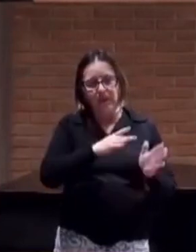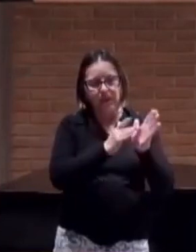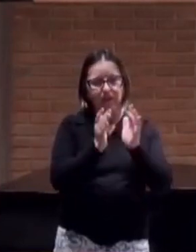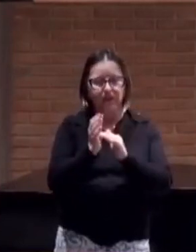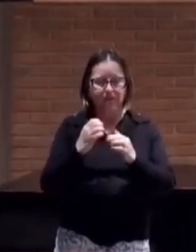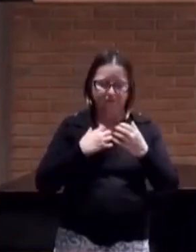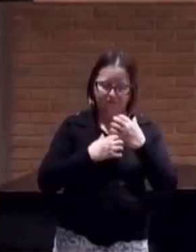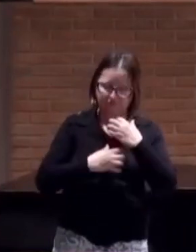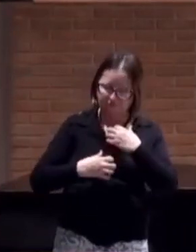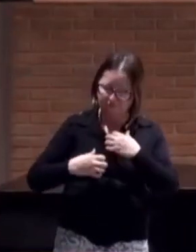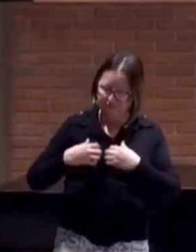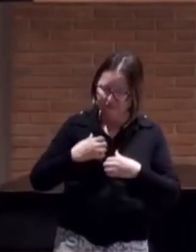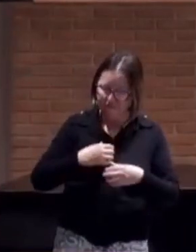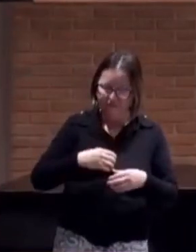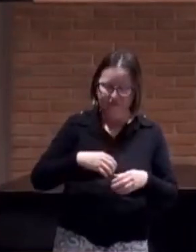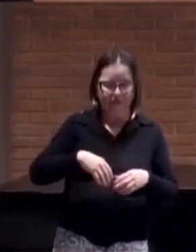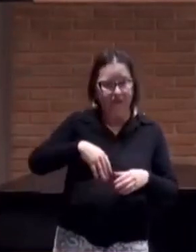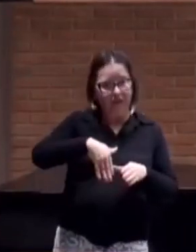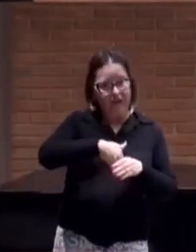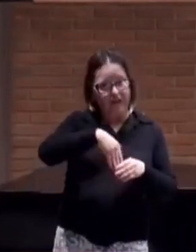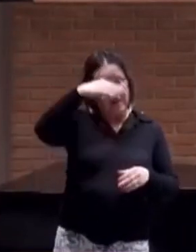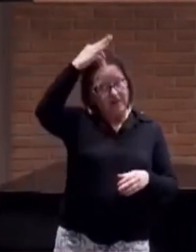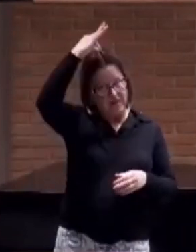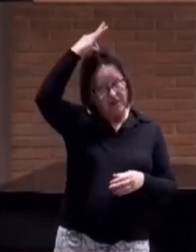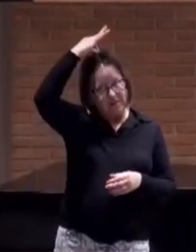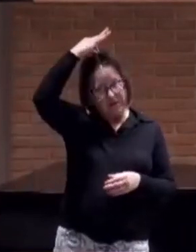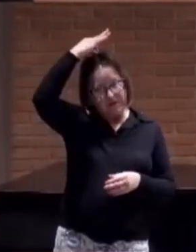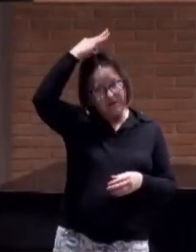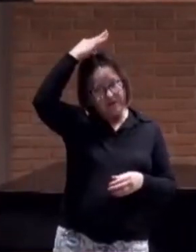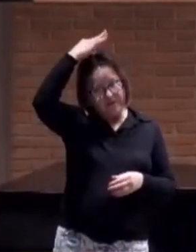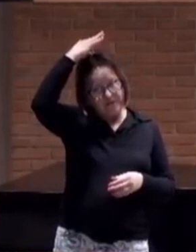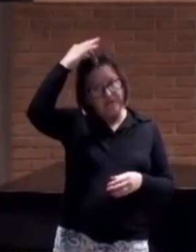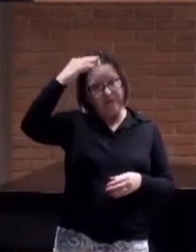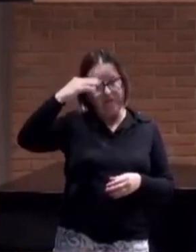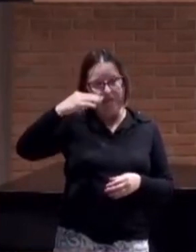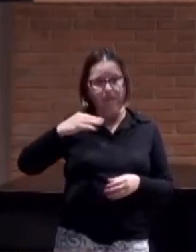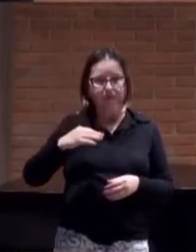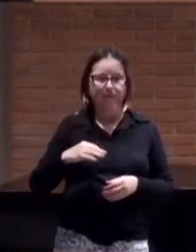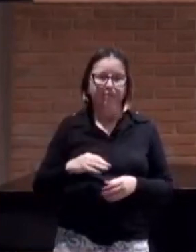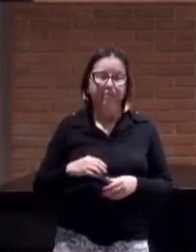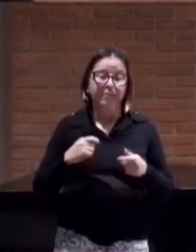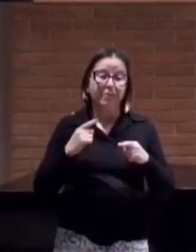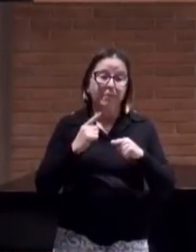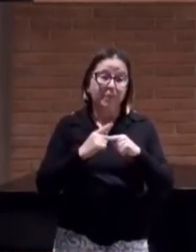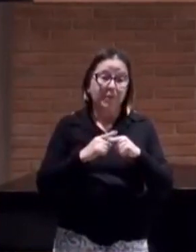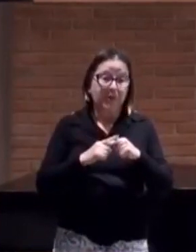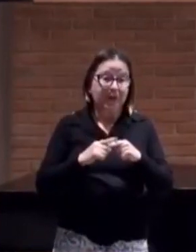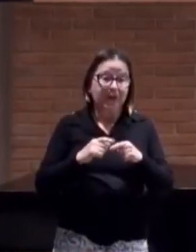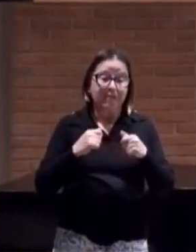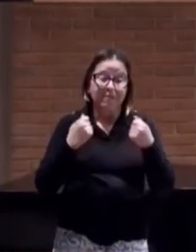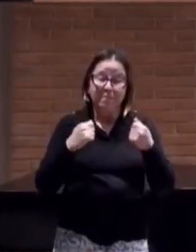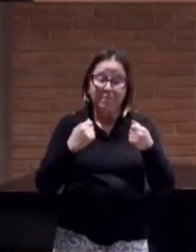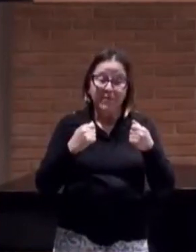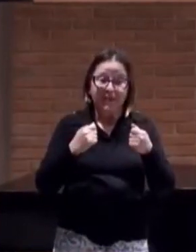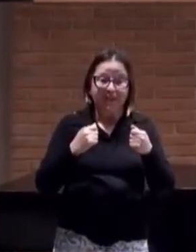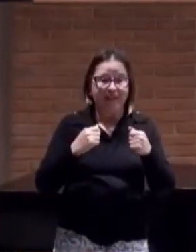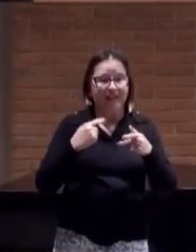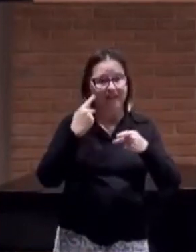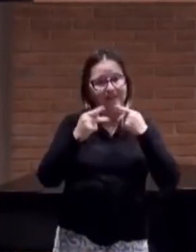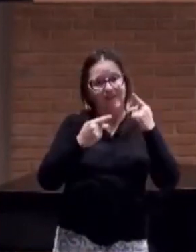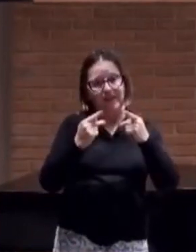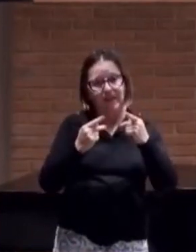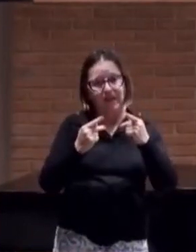angustiou-se em espírito, quando ele tinha que dizer isto: um de vocês